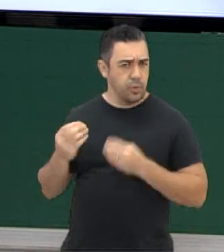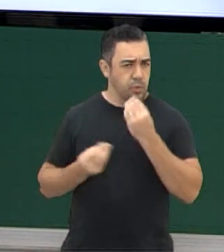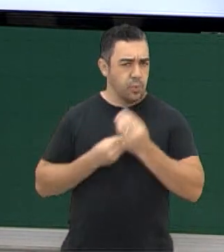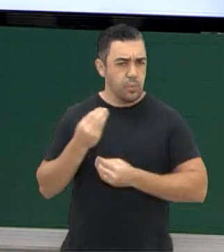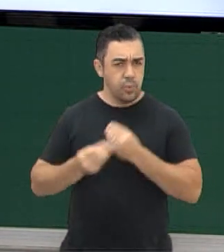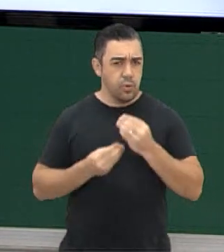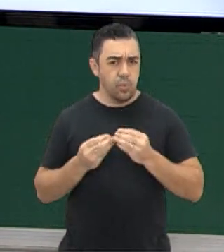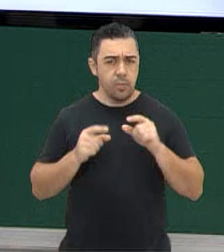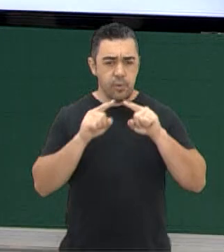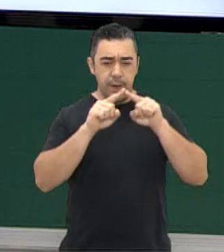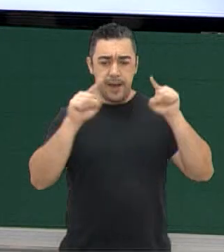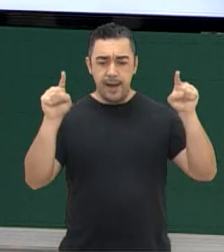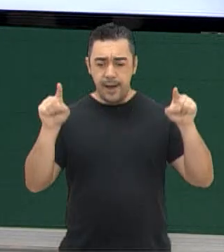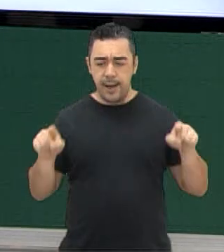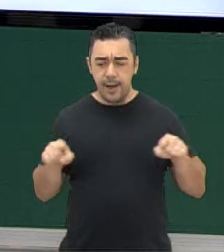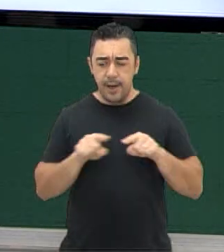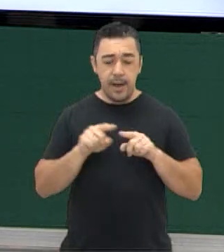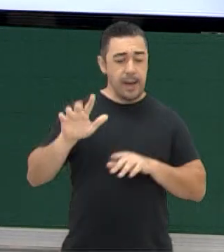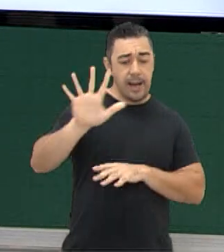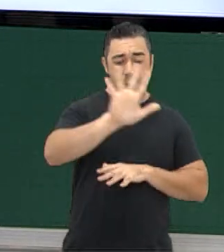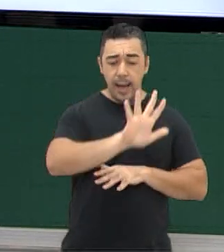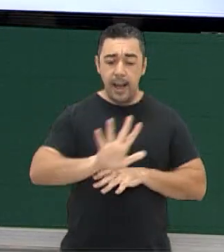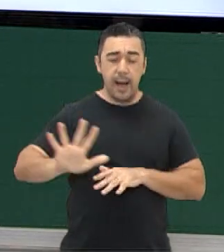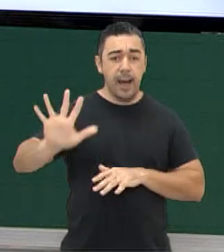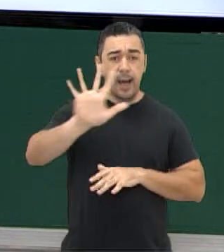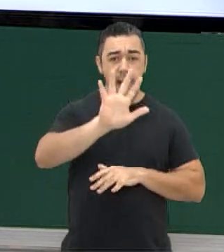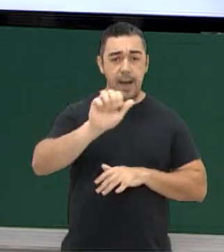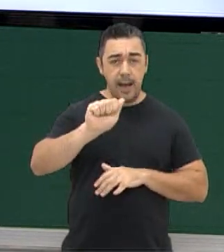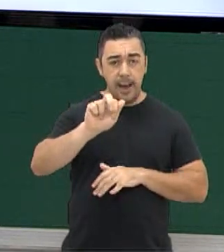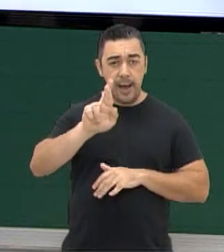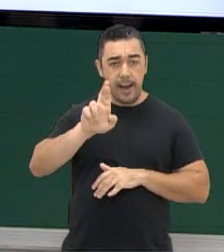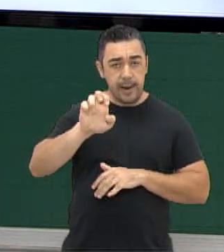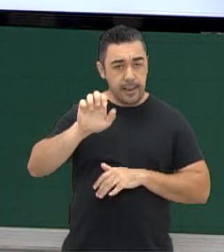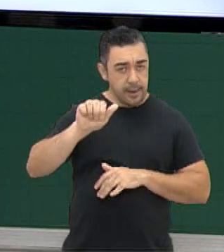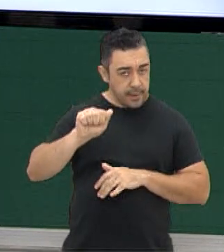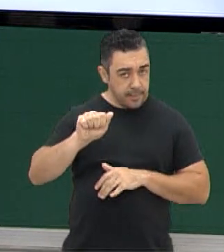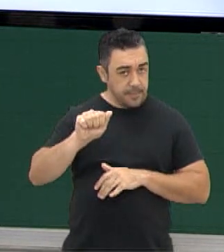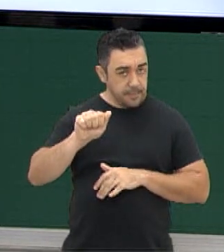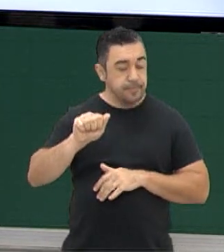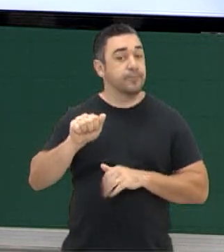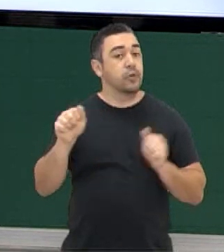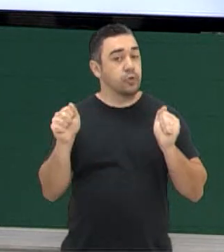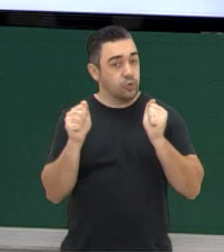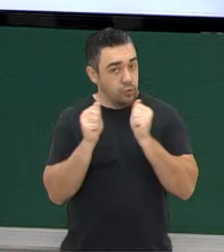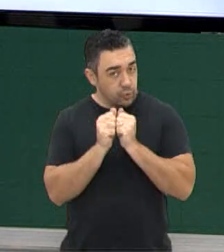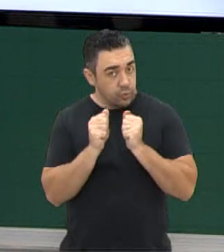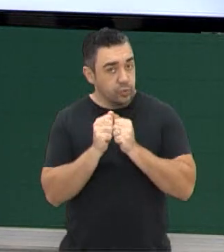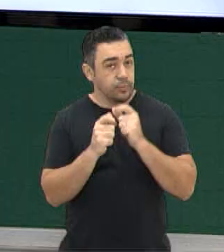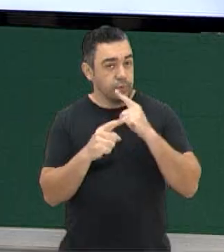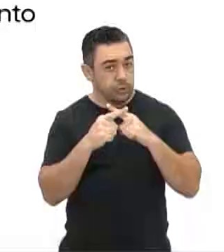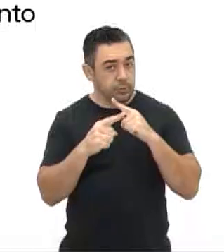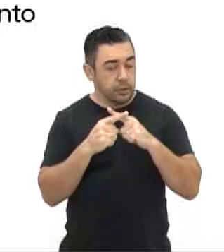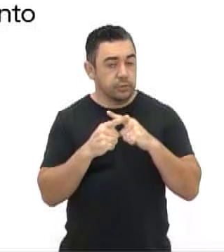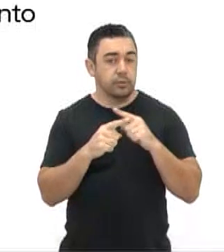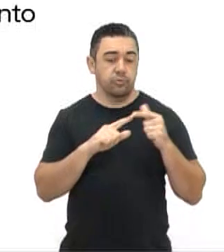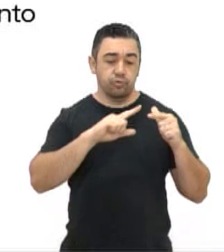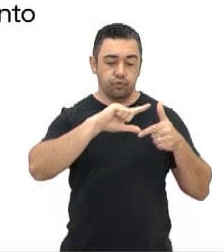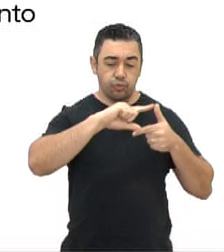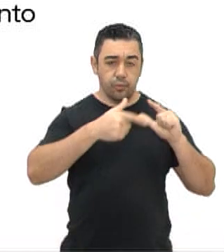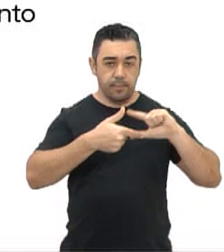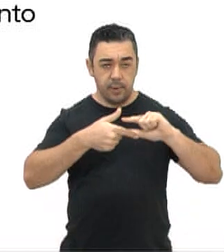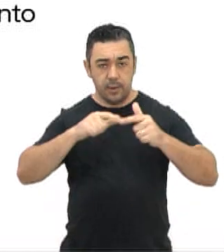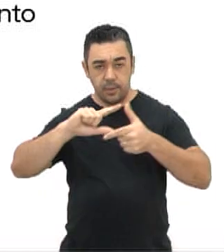representar a área dessa figura? Vejam, mais uma vez aqui a geometria junto com a álgebra. Vamos lá? Uma